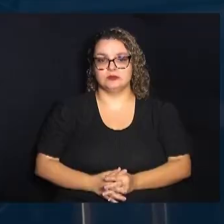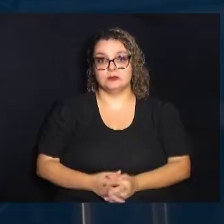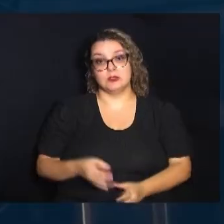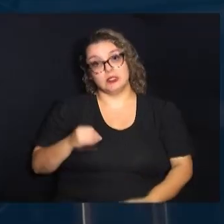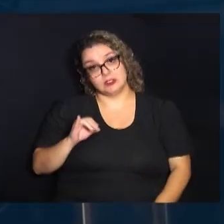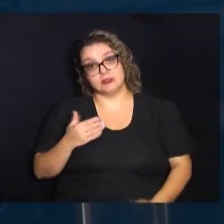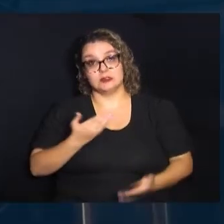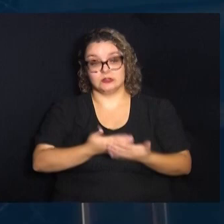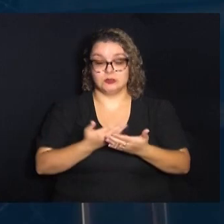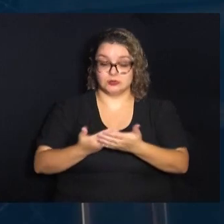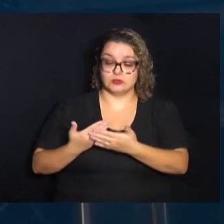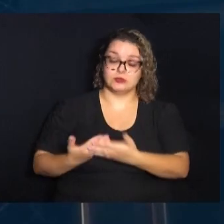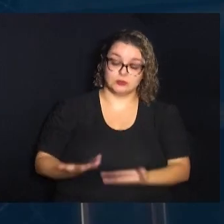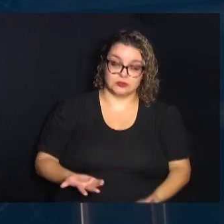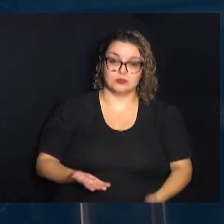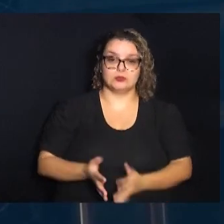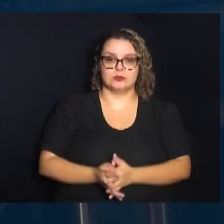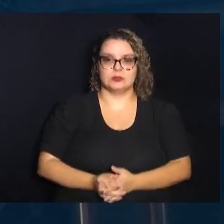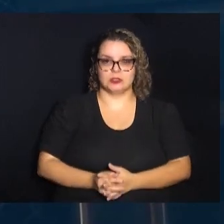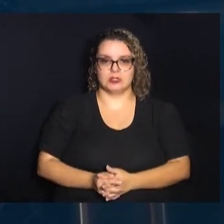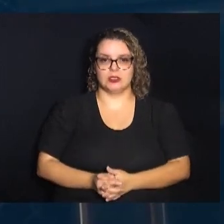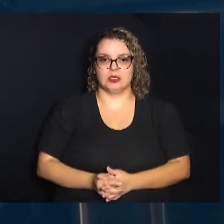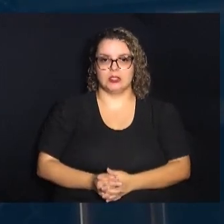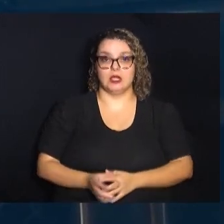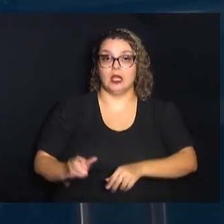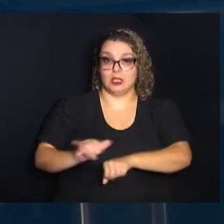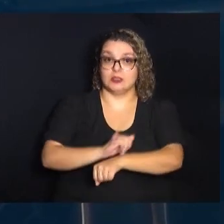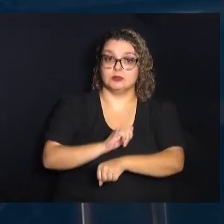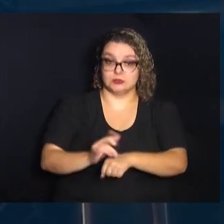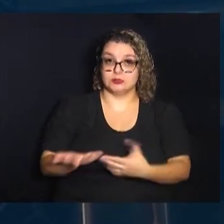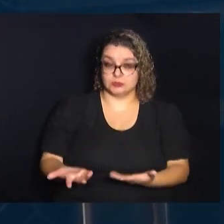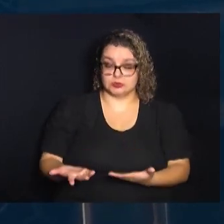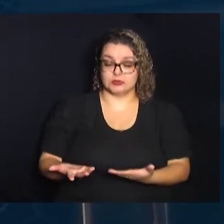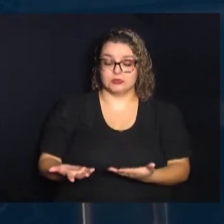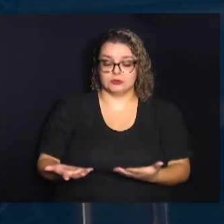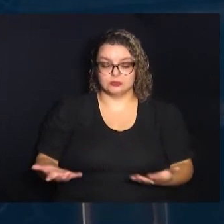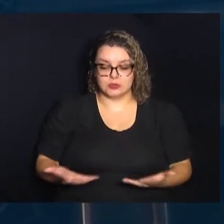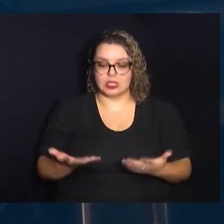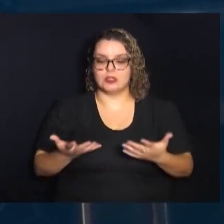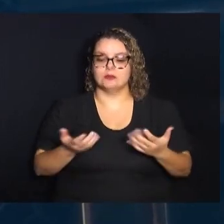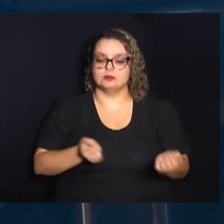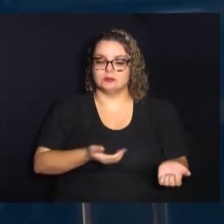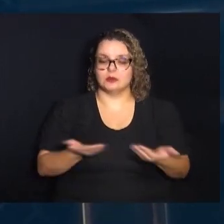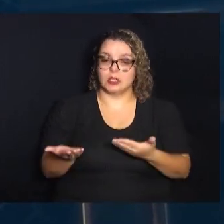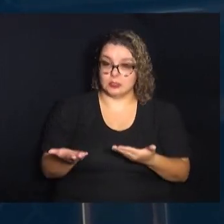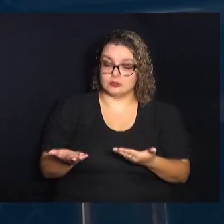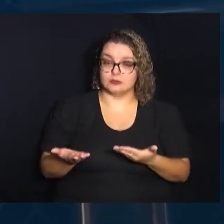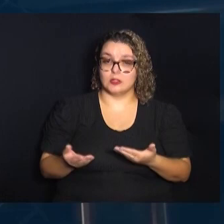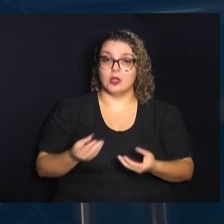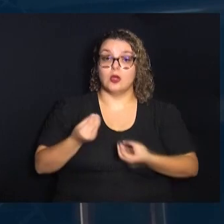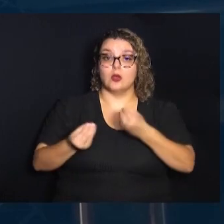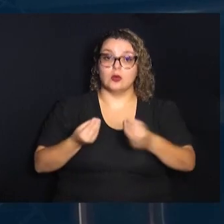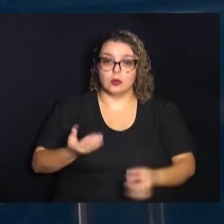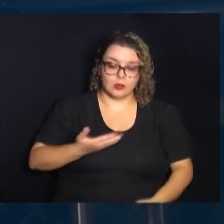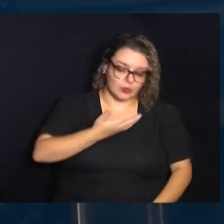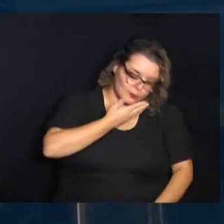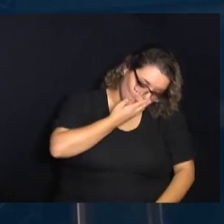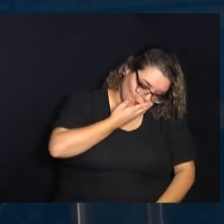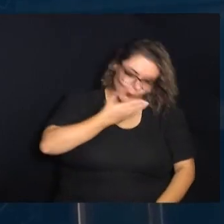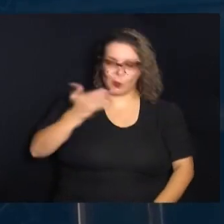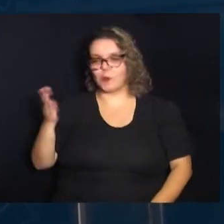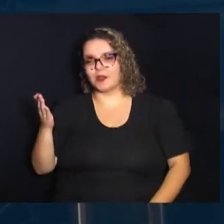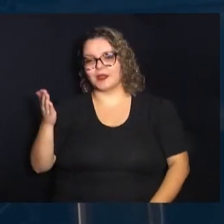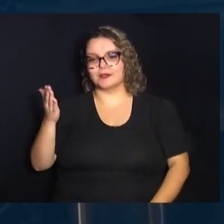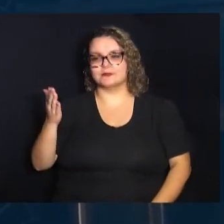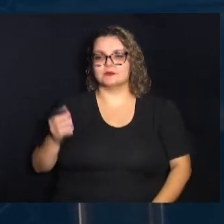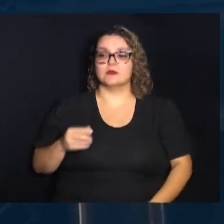E se a gente estudar, né, a estratégia mesmo de produção, a gente vai ver como o Jô